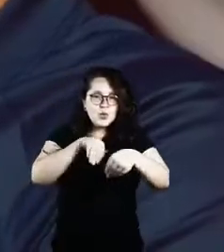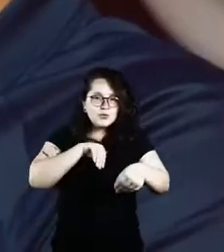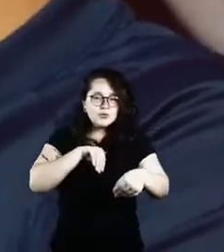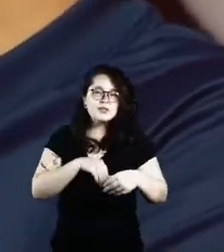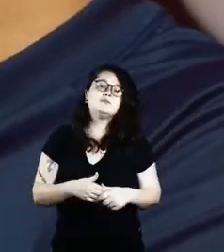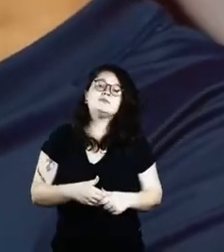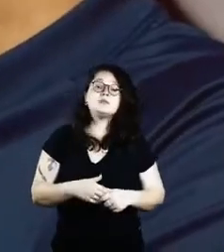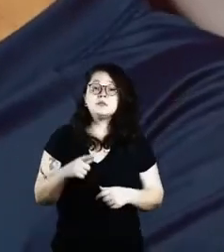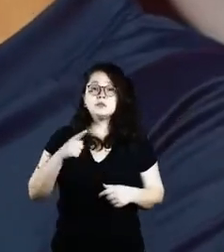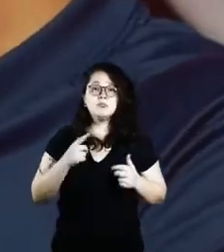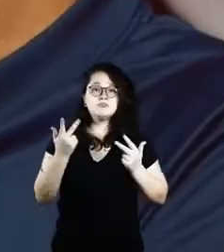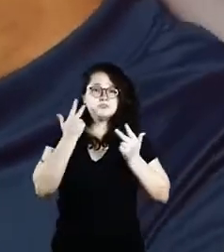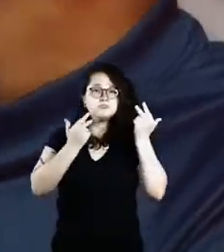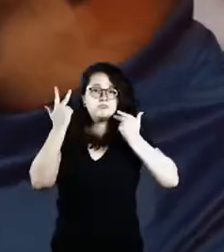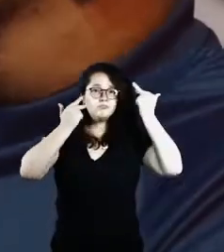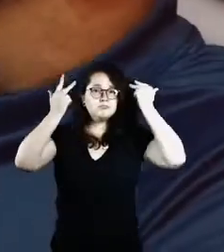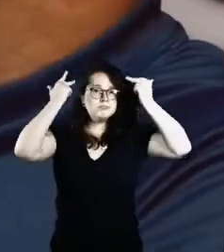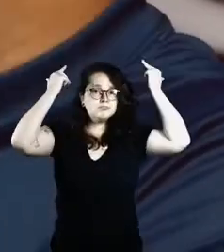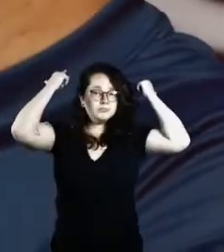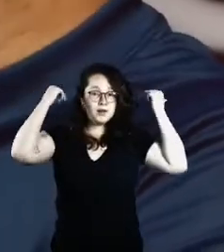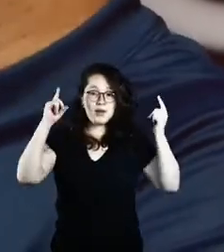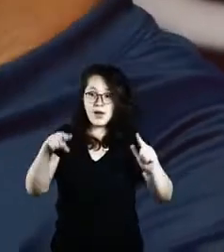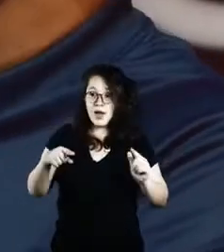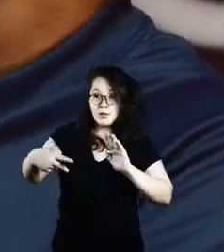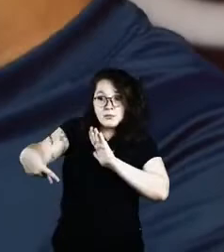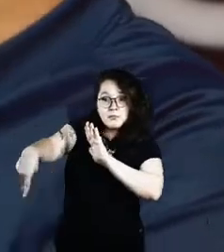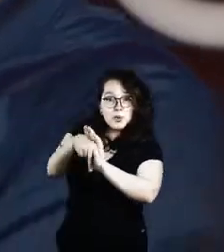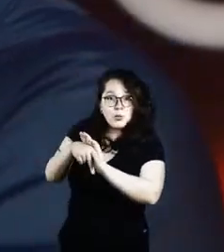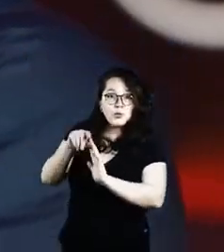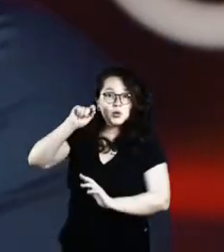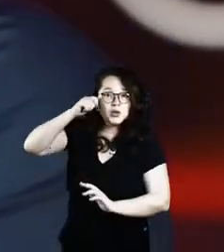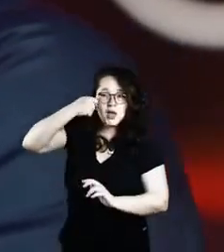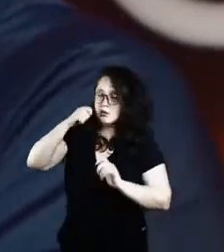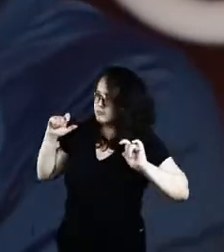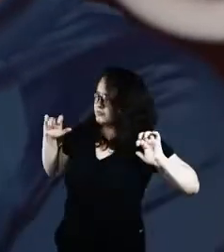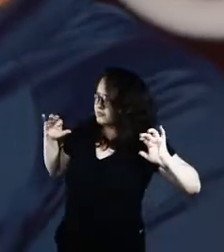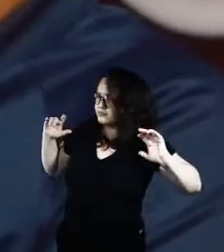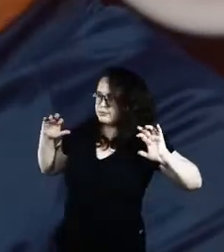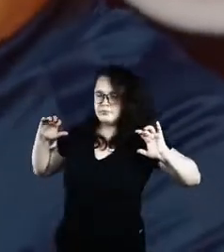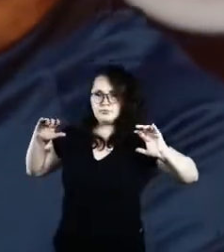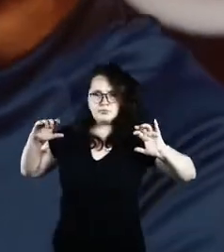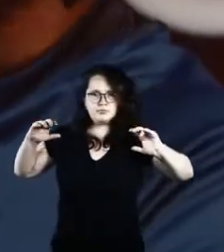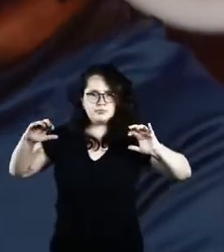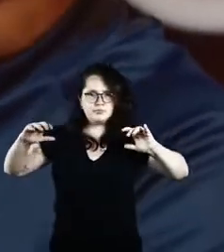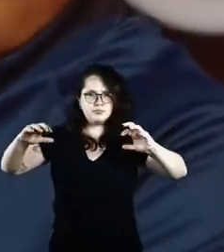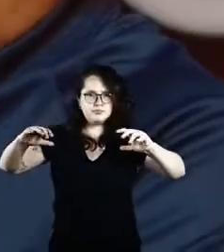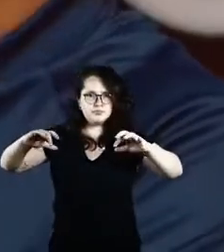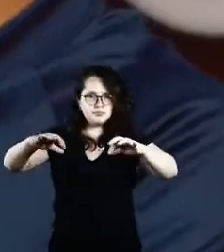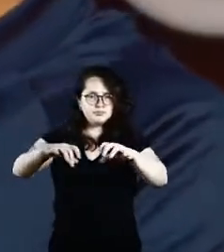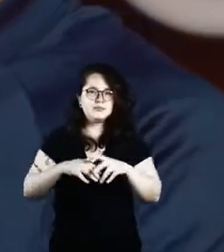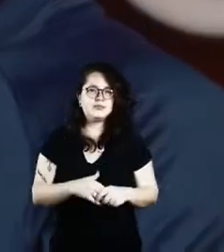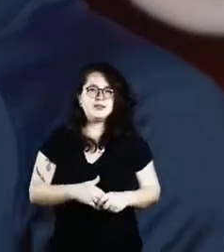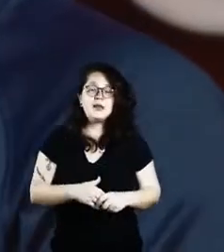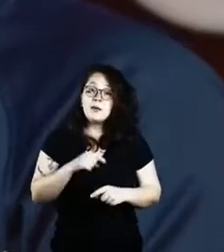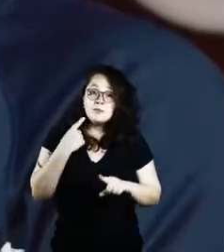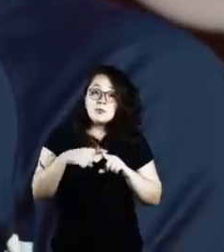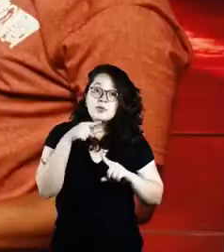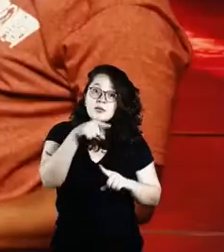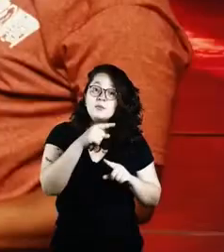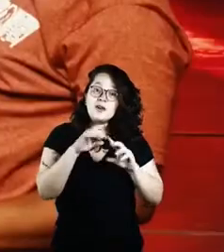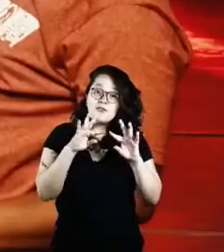os cabeleireiros, os points da Negrada. Não adianta você querer inventar, que é como a família estava